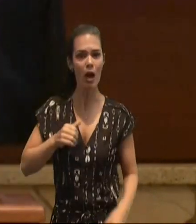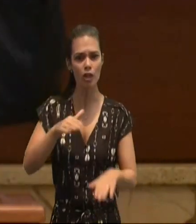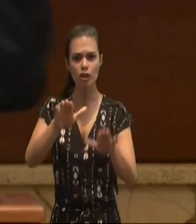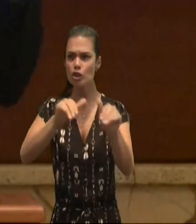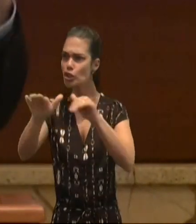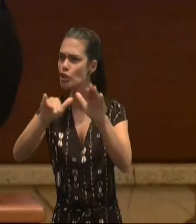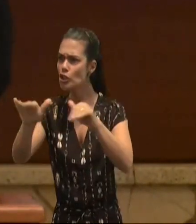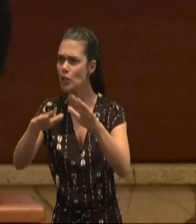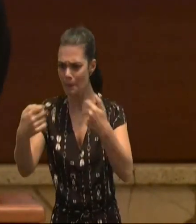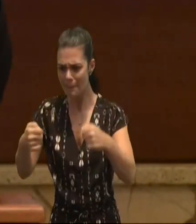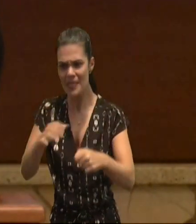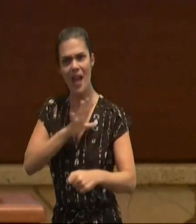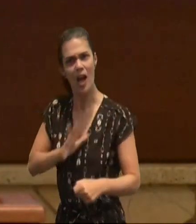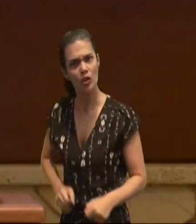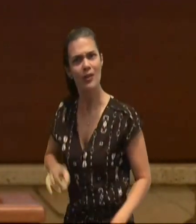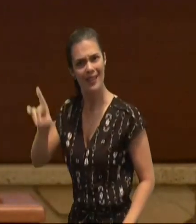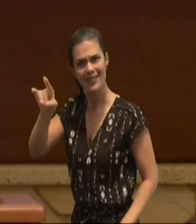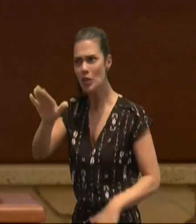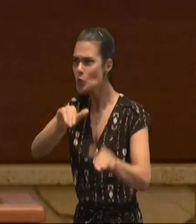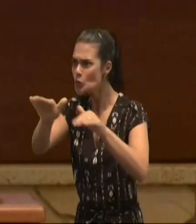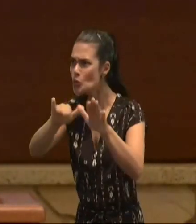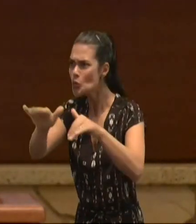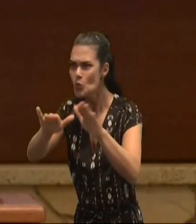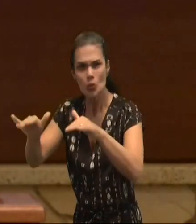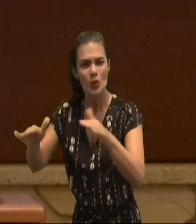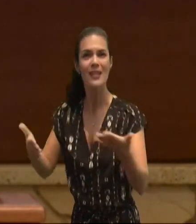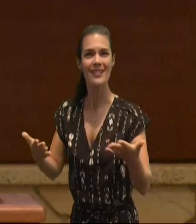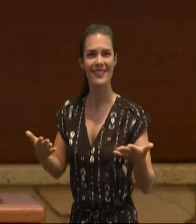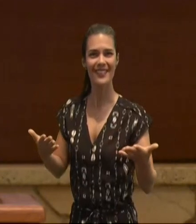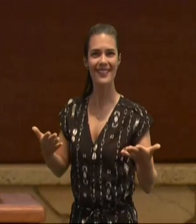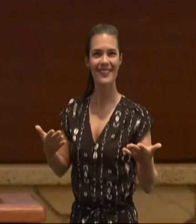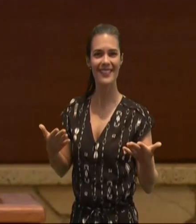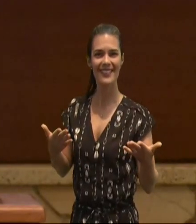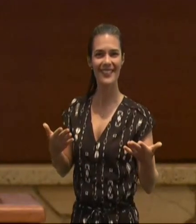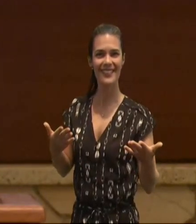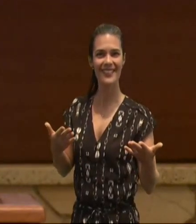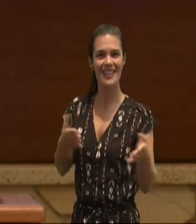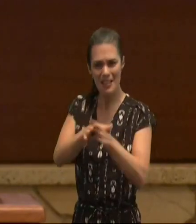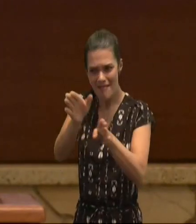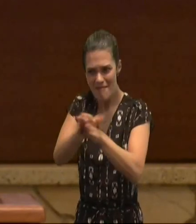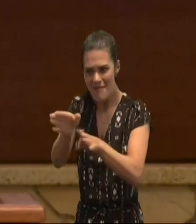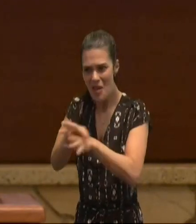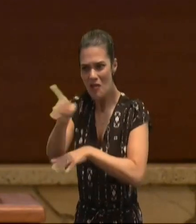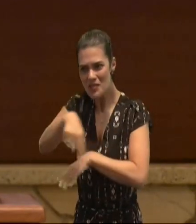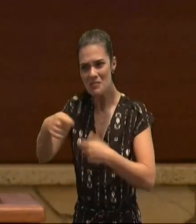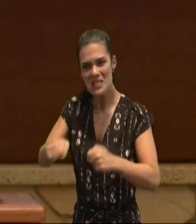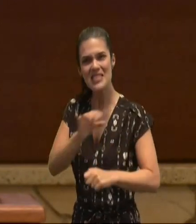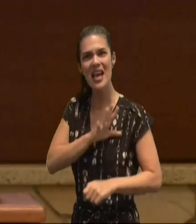poder adorar ao Senhor. E deixa-me fazer uma explicação aqui desse texto ainda no verso 7.